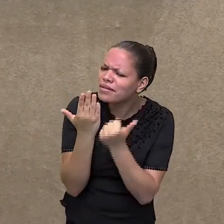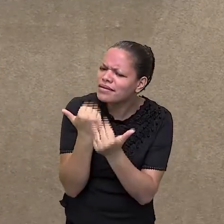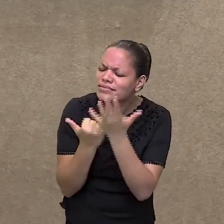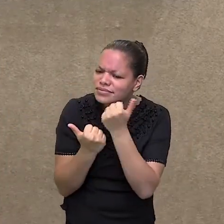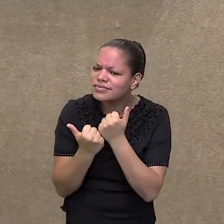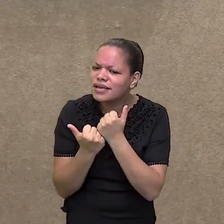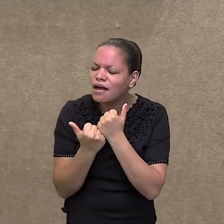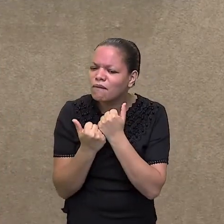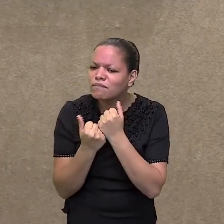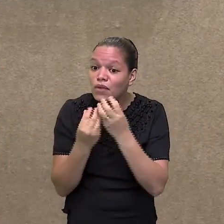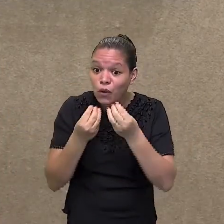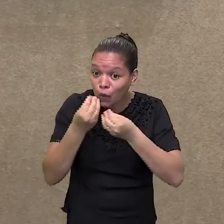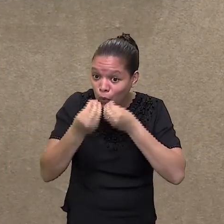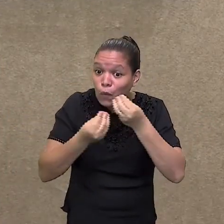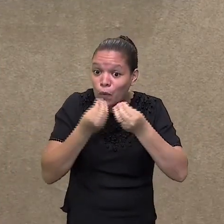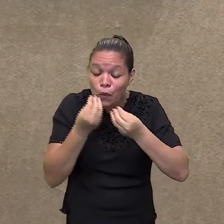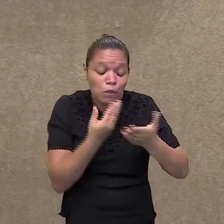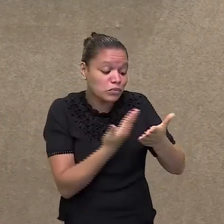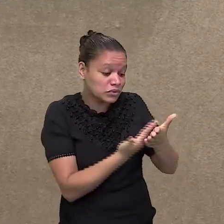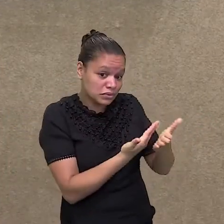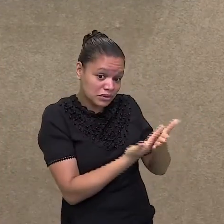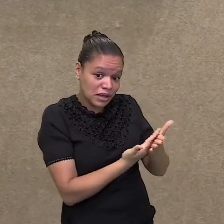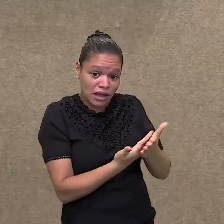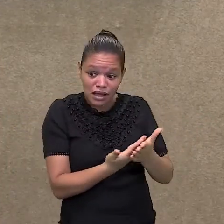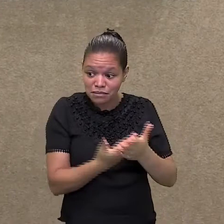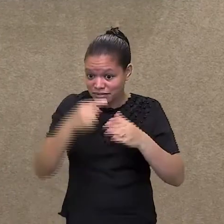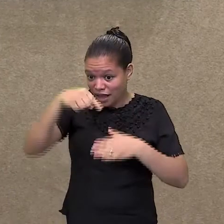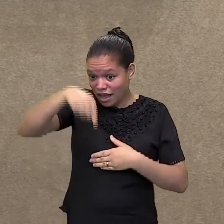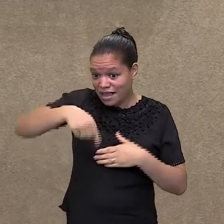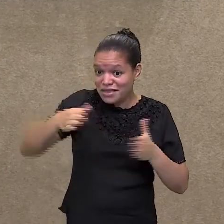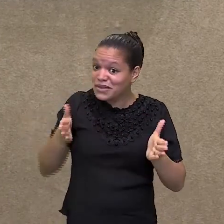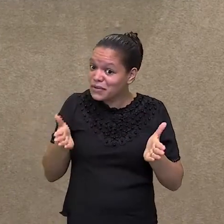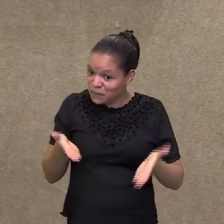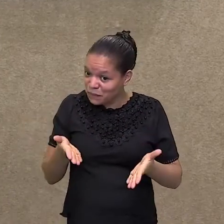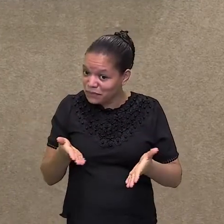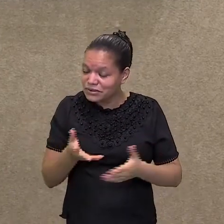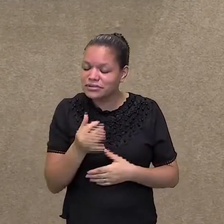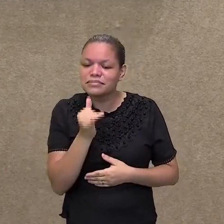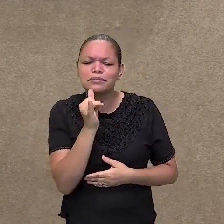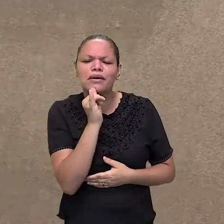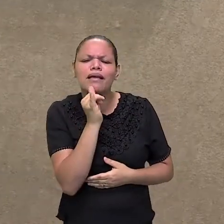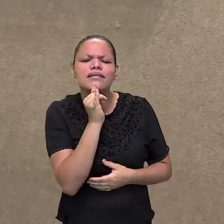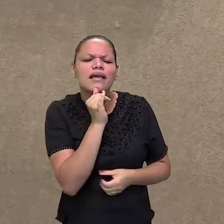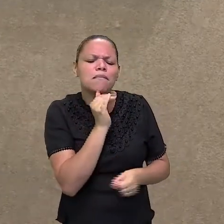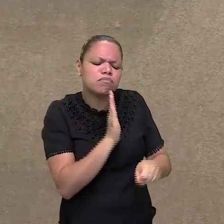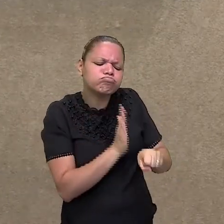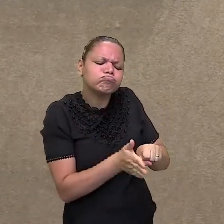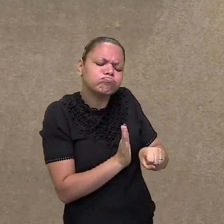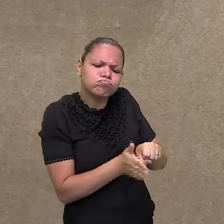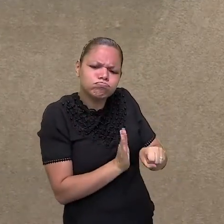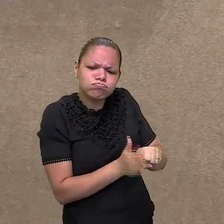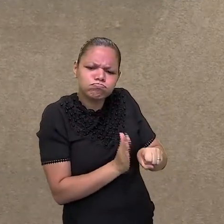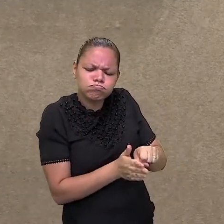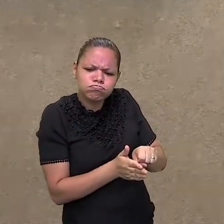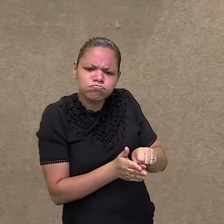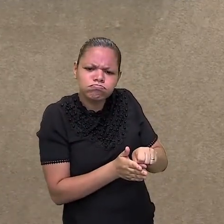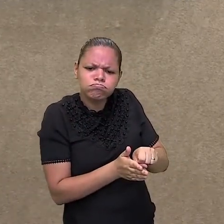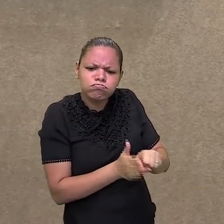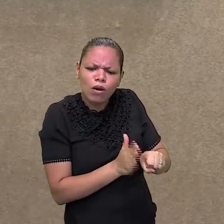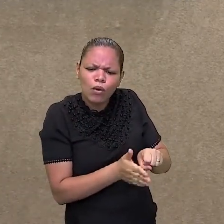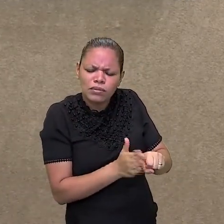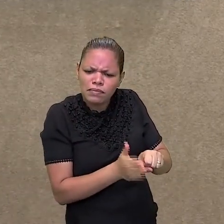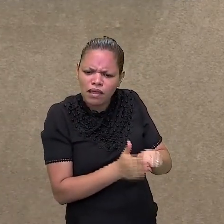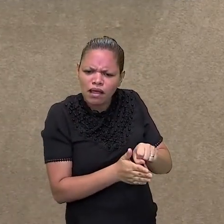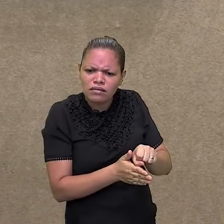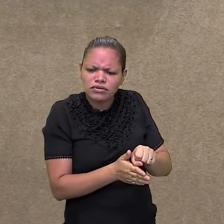foi cortada a batatinha para fazer uma maionese, a gente corta em cubo. Agora, se eu quero fritar, eu vou